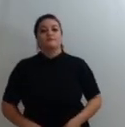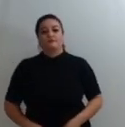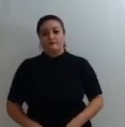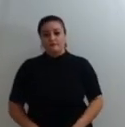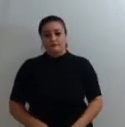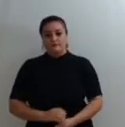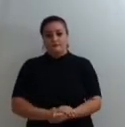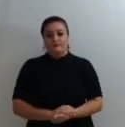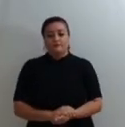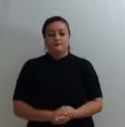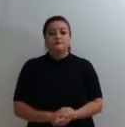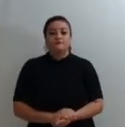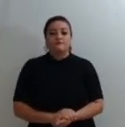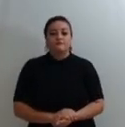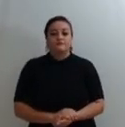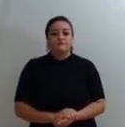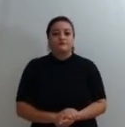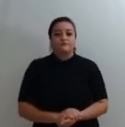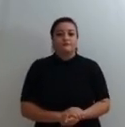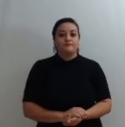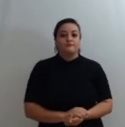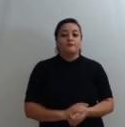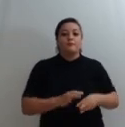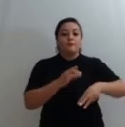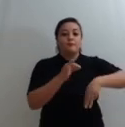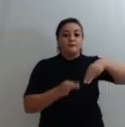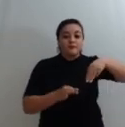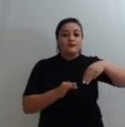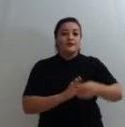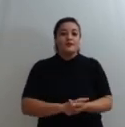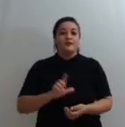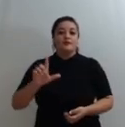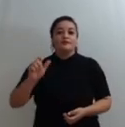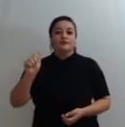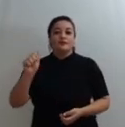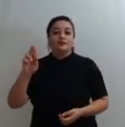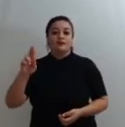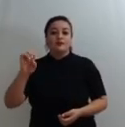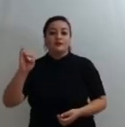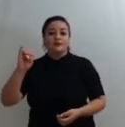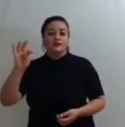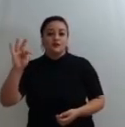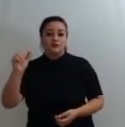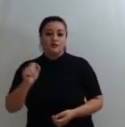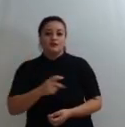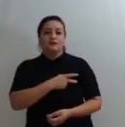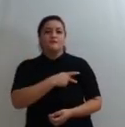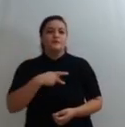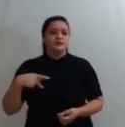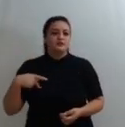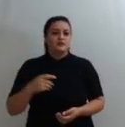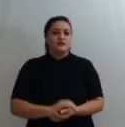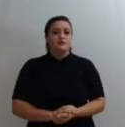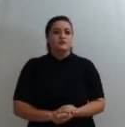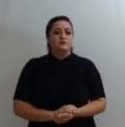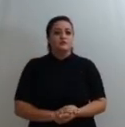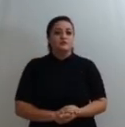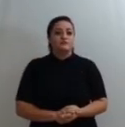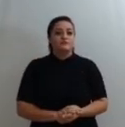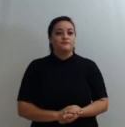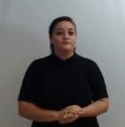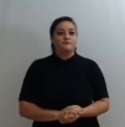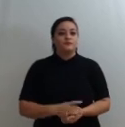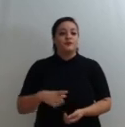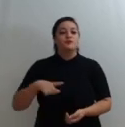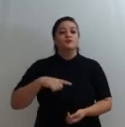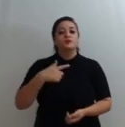ministra Laurita. Senhor presidente, eu tinha em